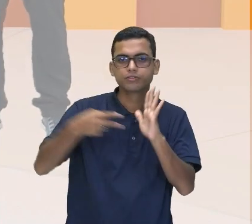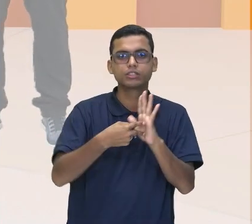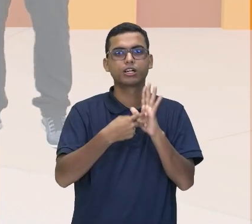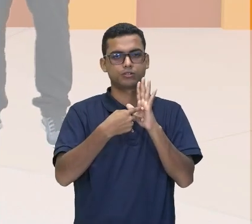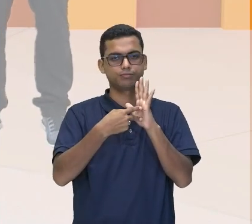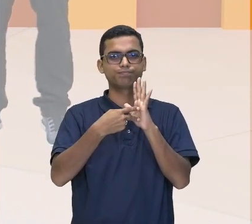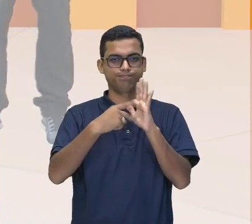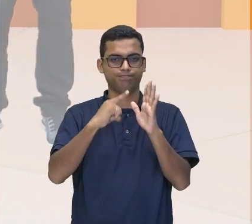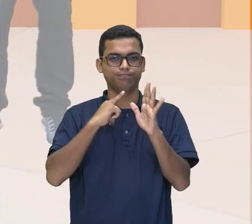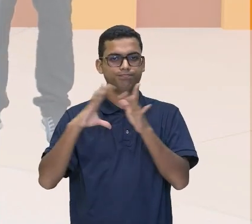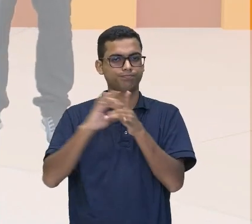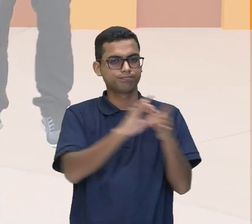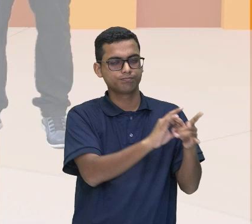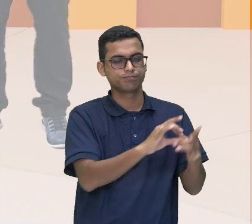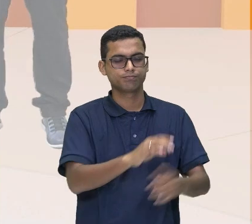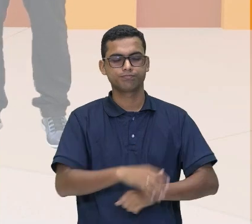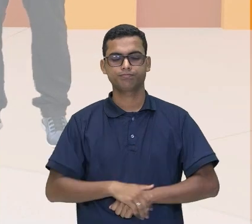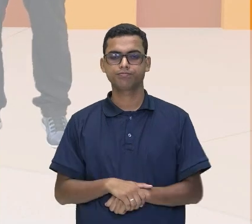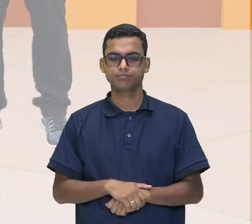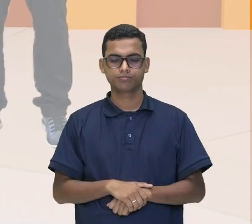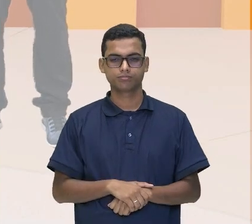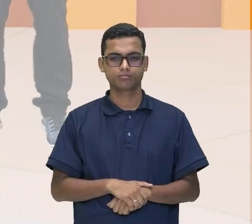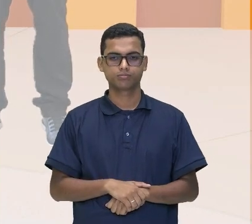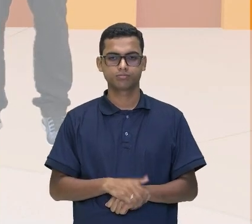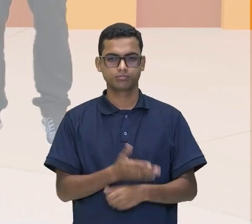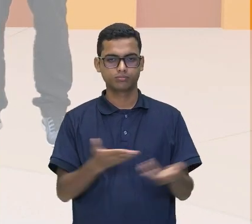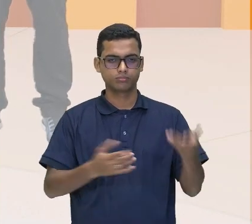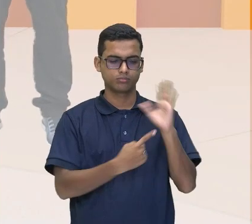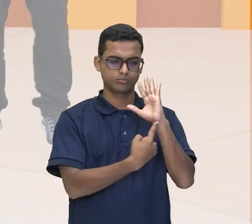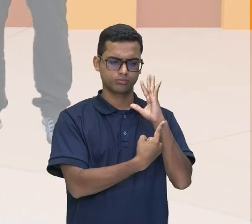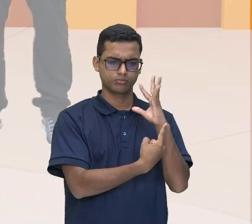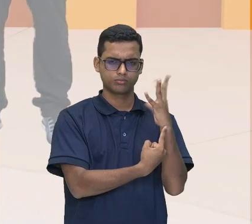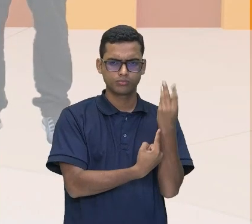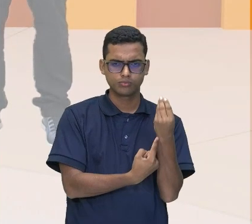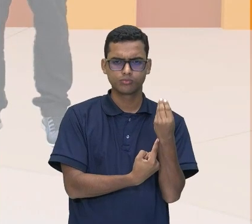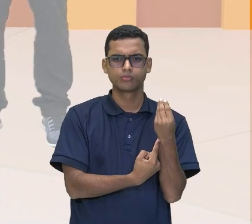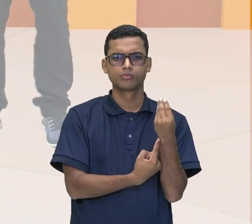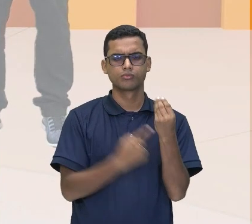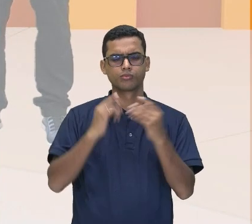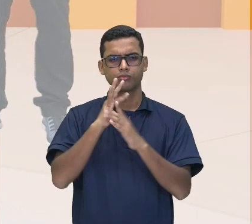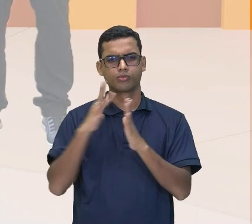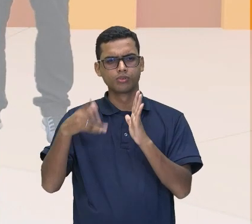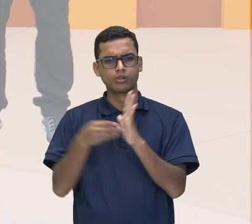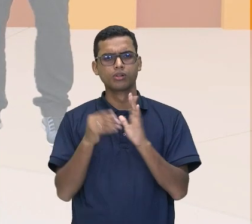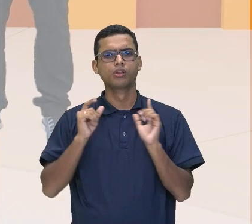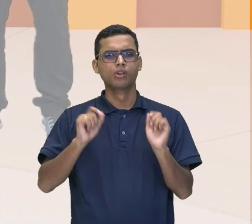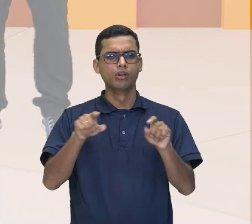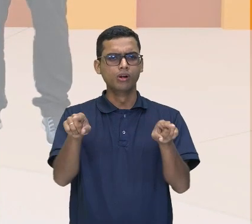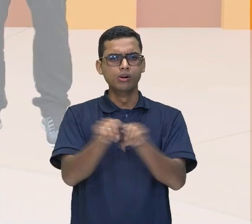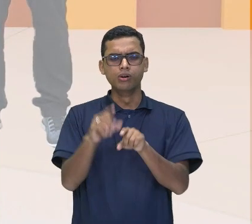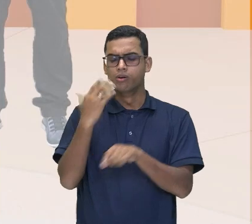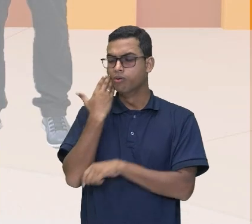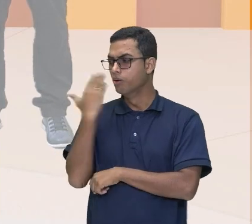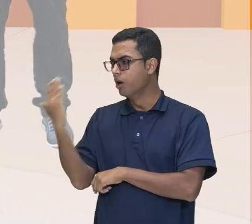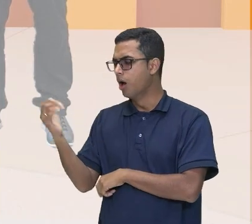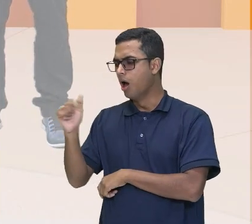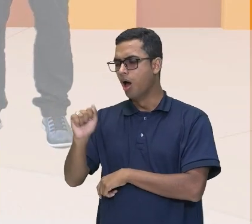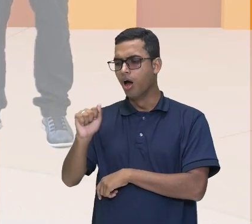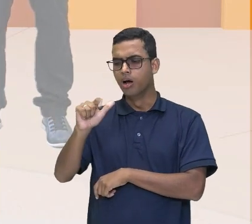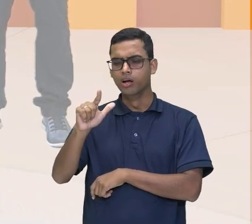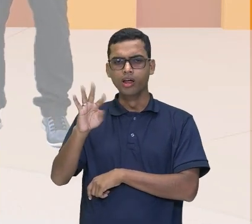agora, aqui na arte amazônica, a questão da alteridade, né? Então a arte é uma